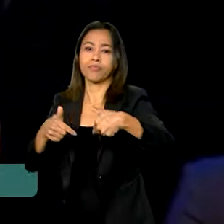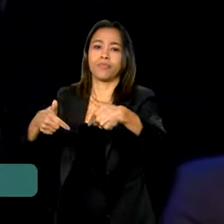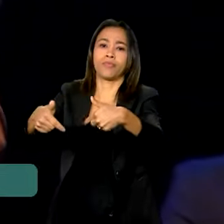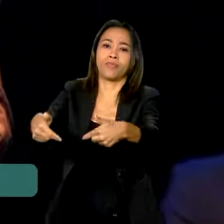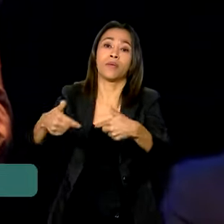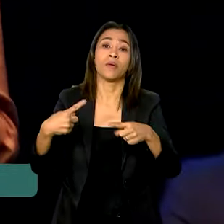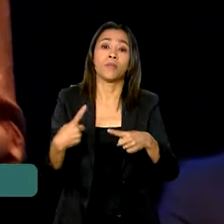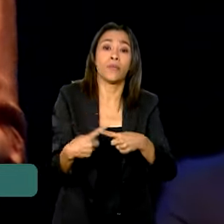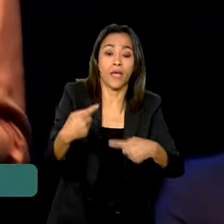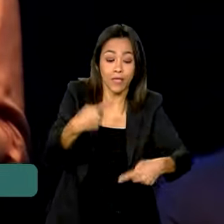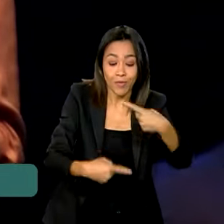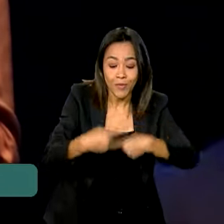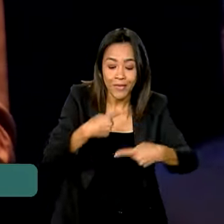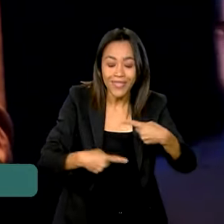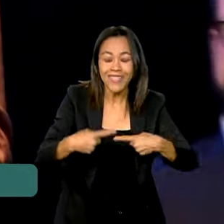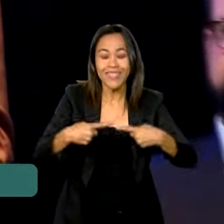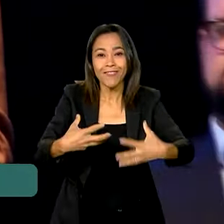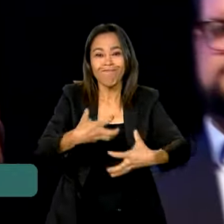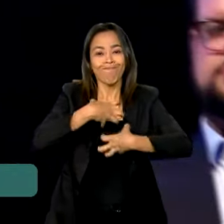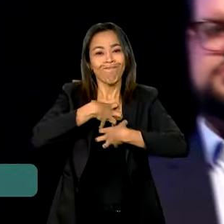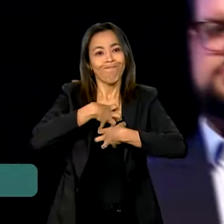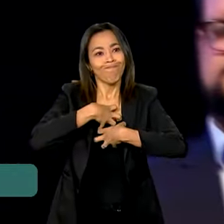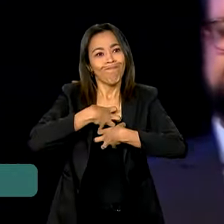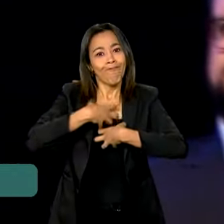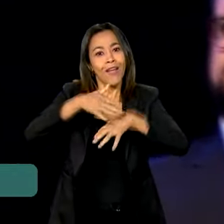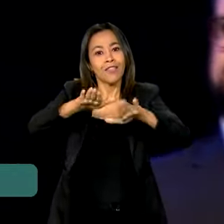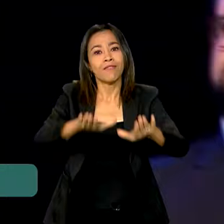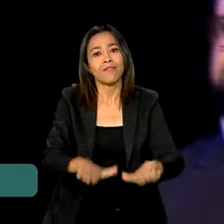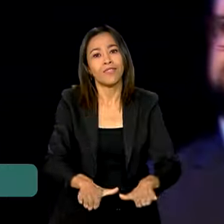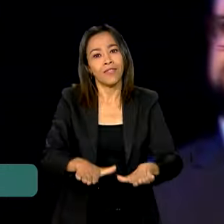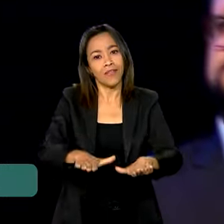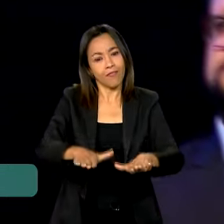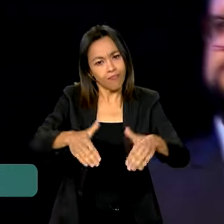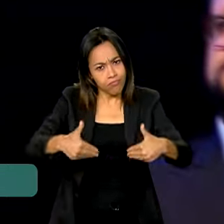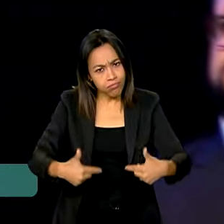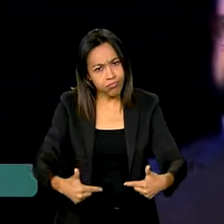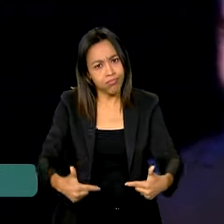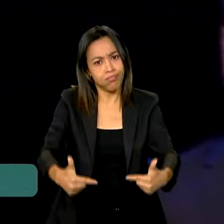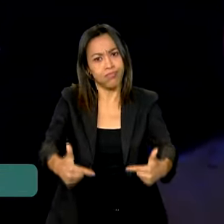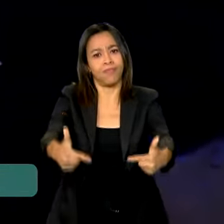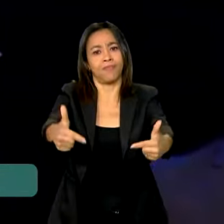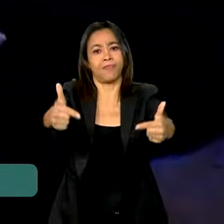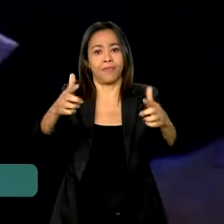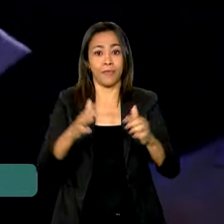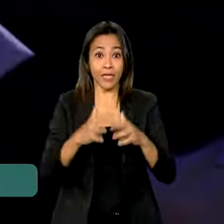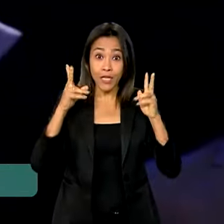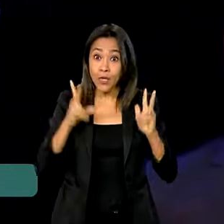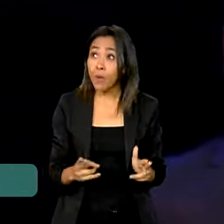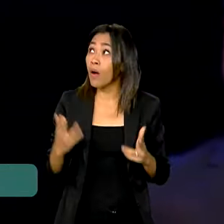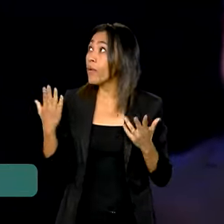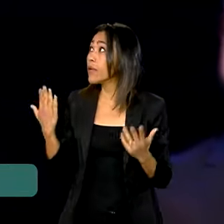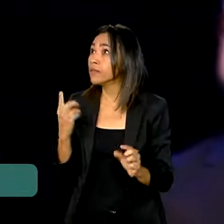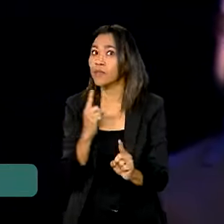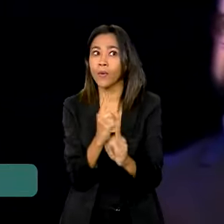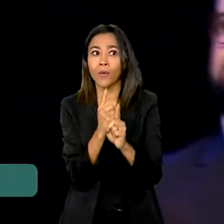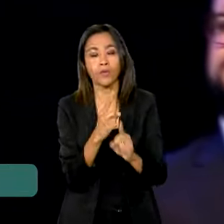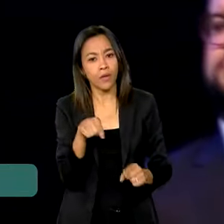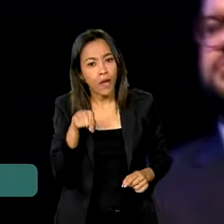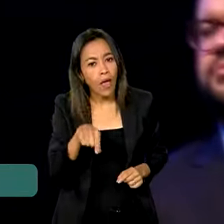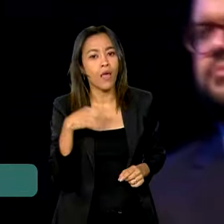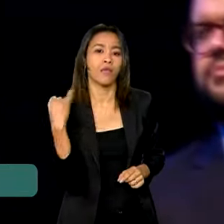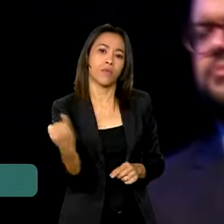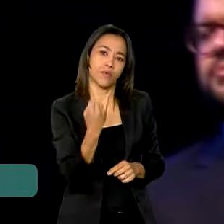políticas se tornam mais internalizadas e duradouras. E em processos grandiosos como esses, é fundamental